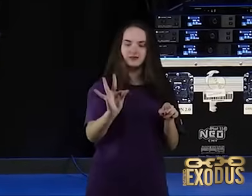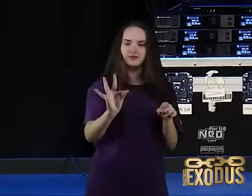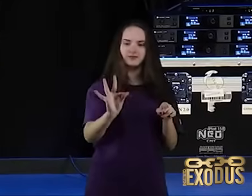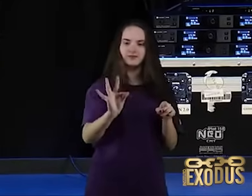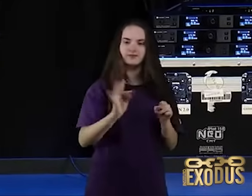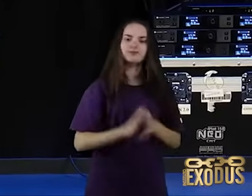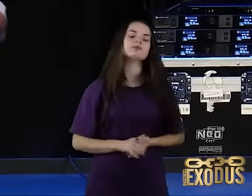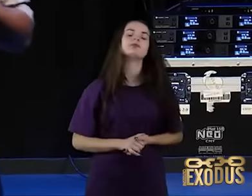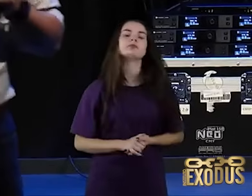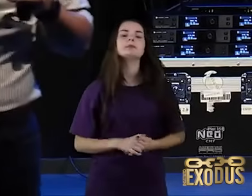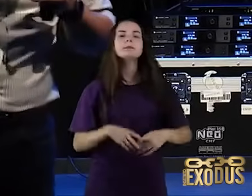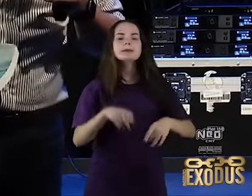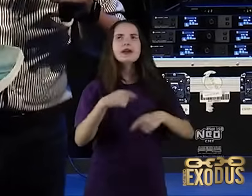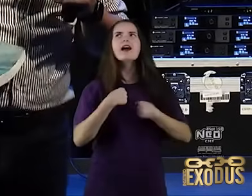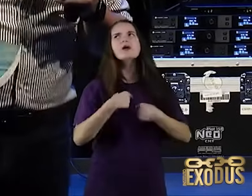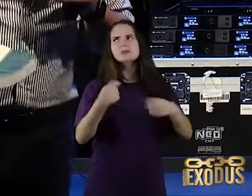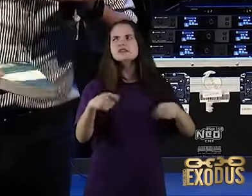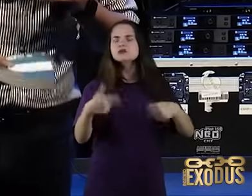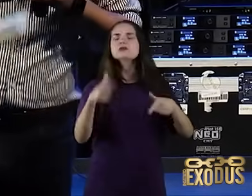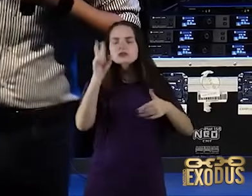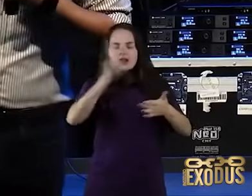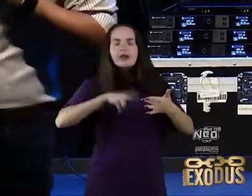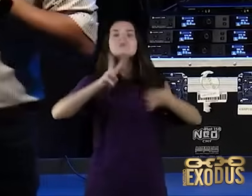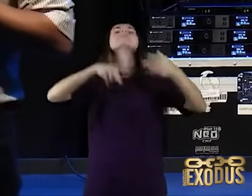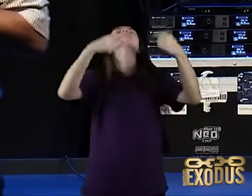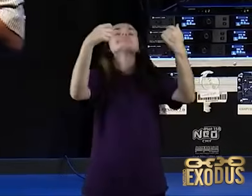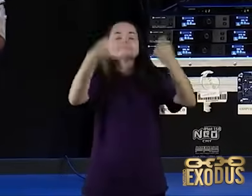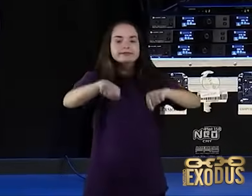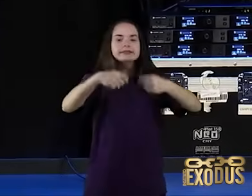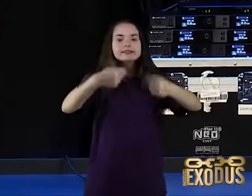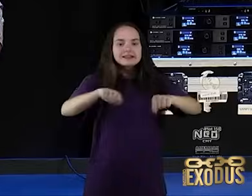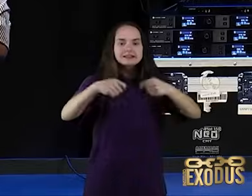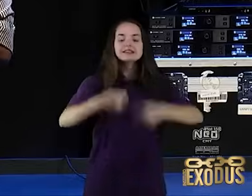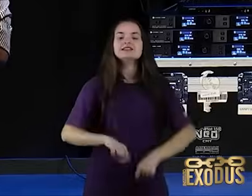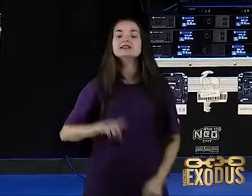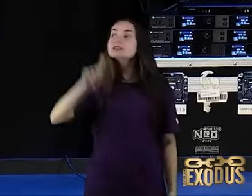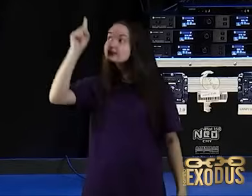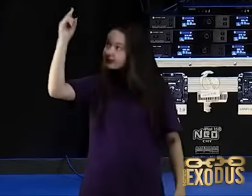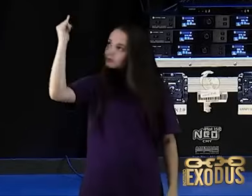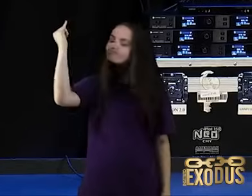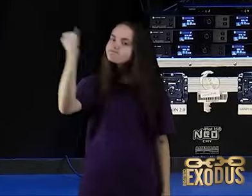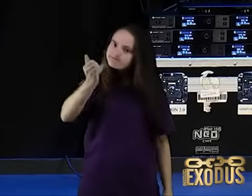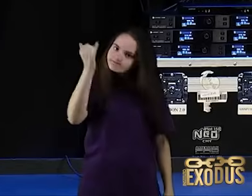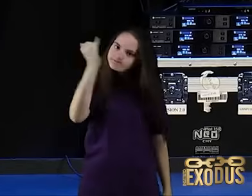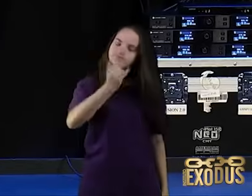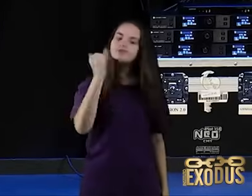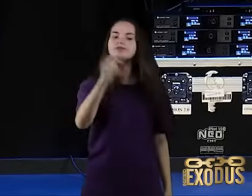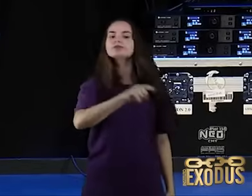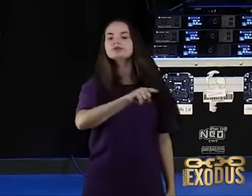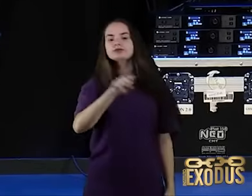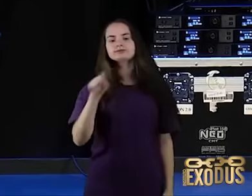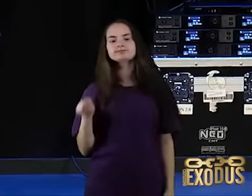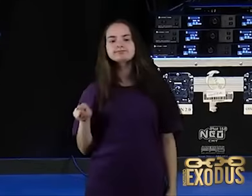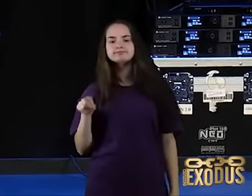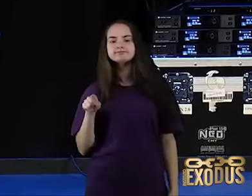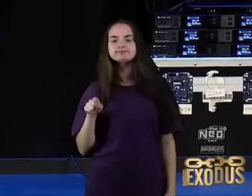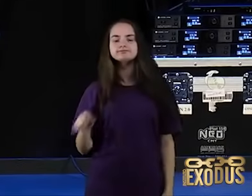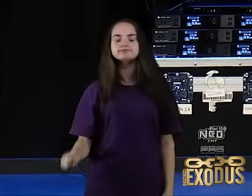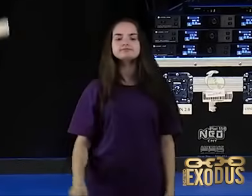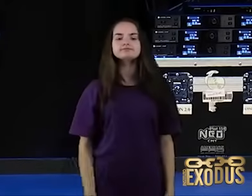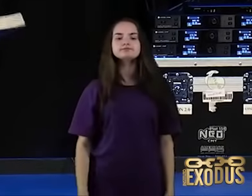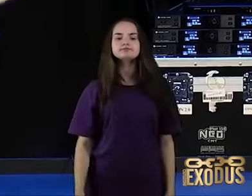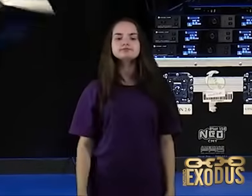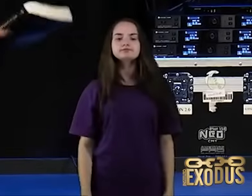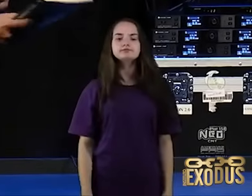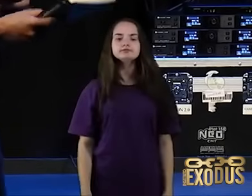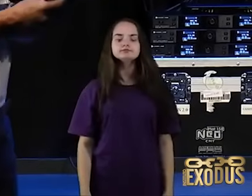preciso ler preciso existem conexões que Deus vai fazer com você existem palavras que Deus vai falar com você que ele não vai falar comigo